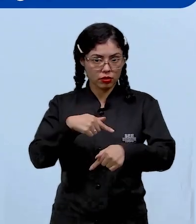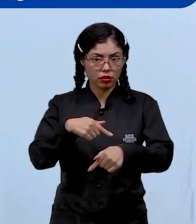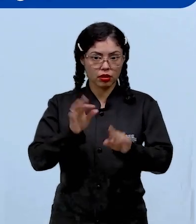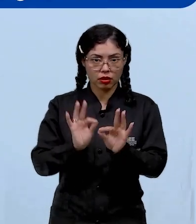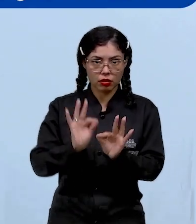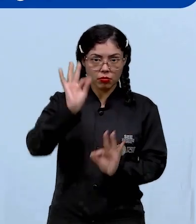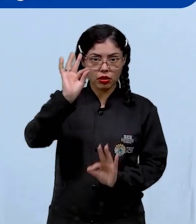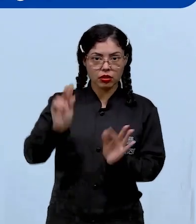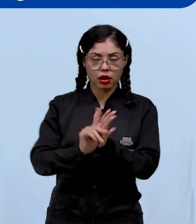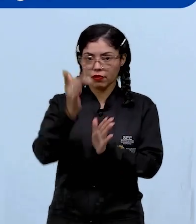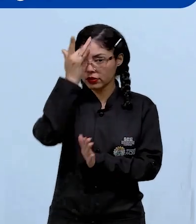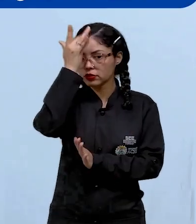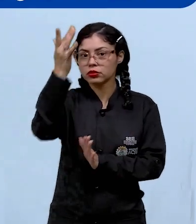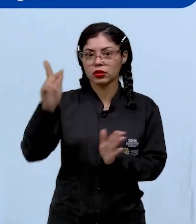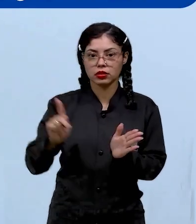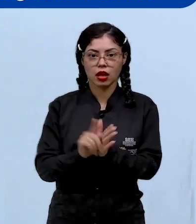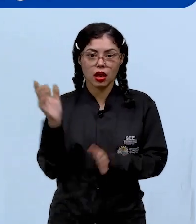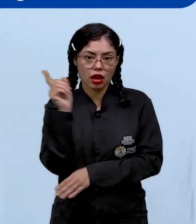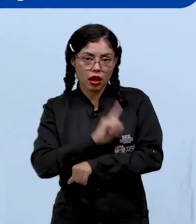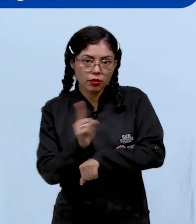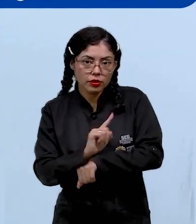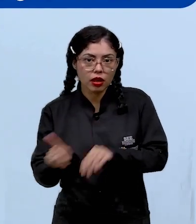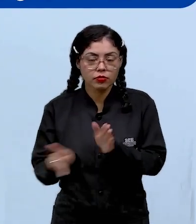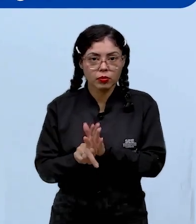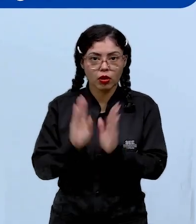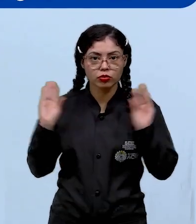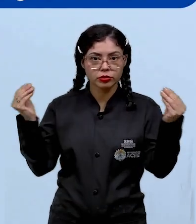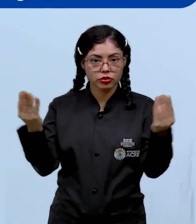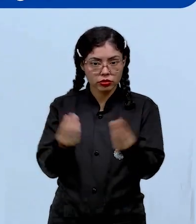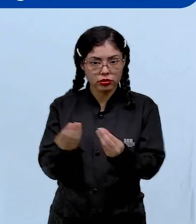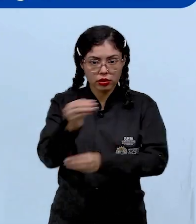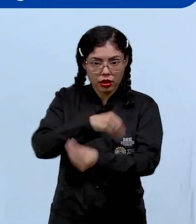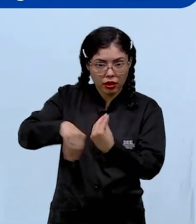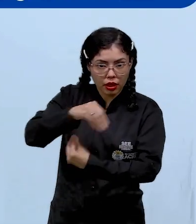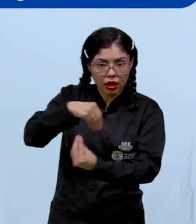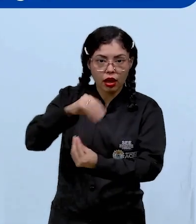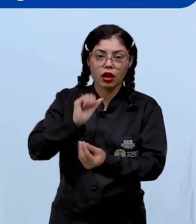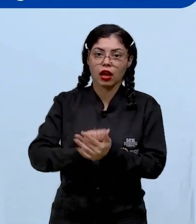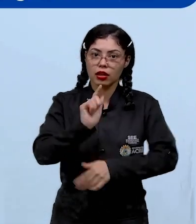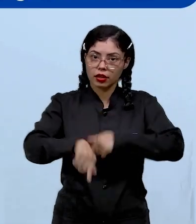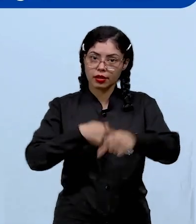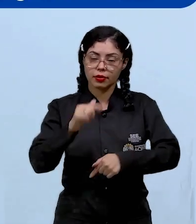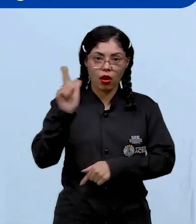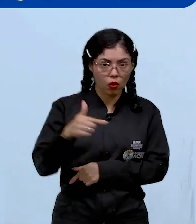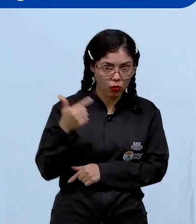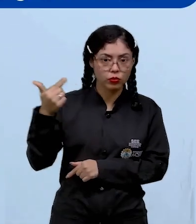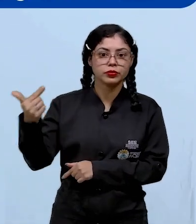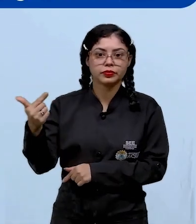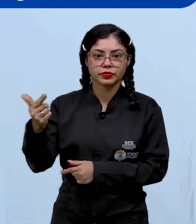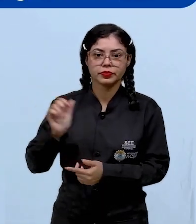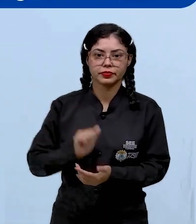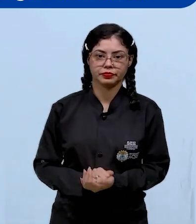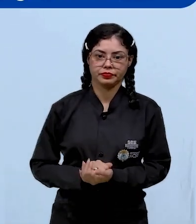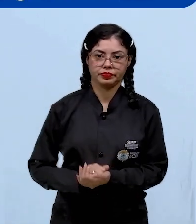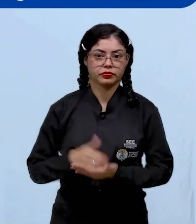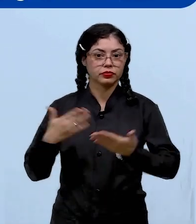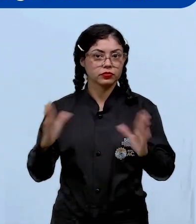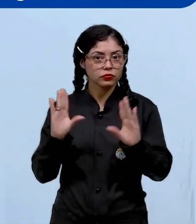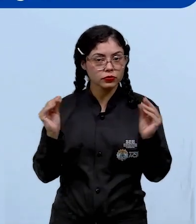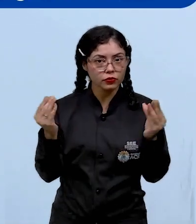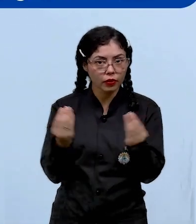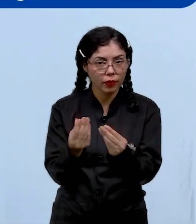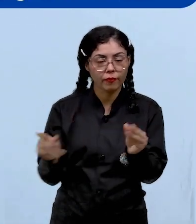a facilidade e a velocidade com que uma substância reage quimicamente com outra. Então,